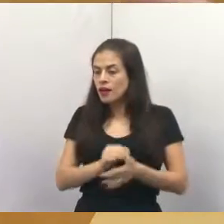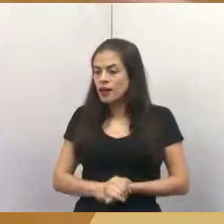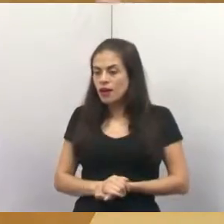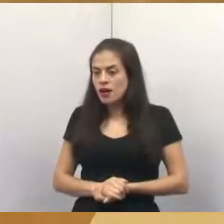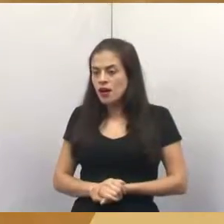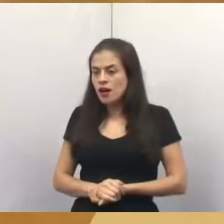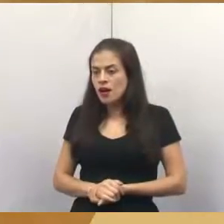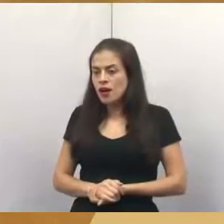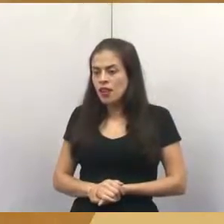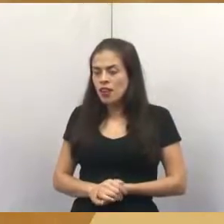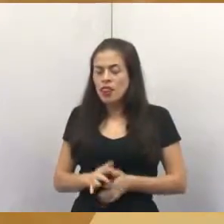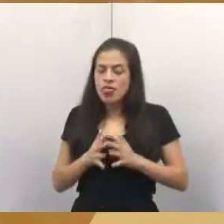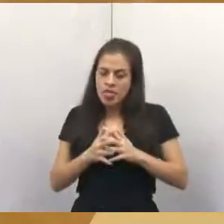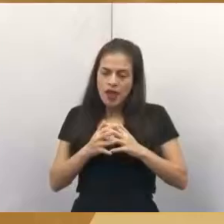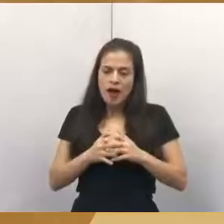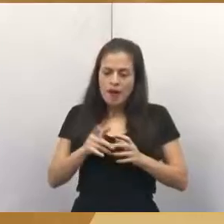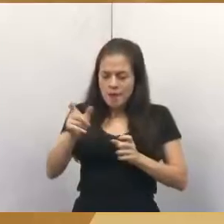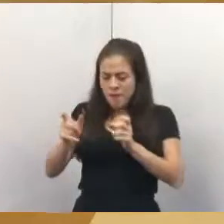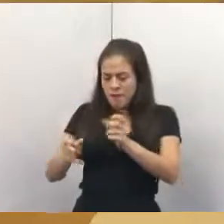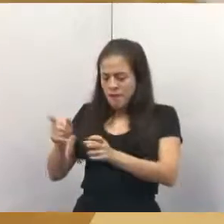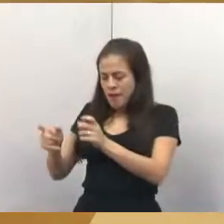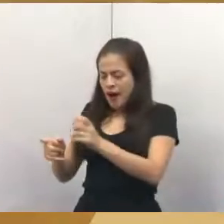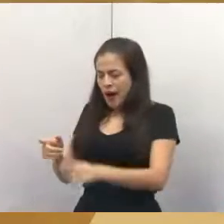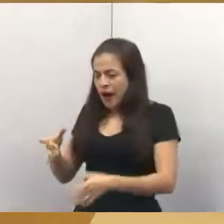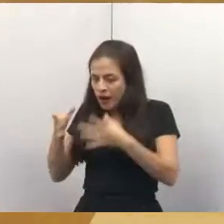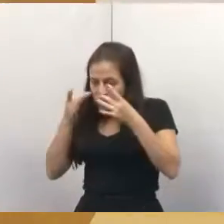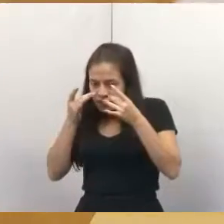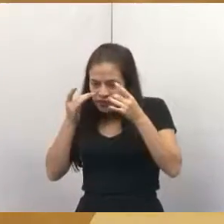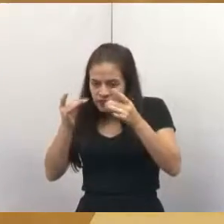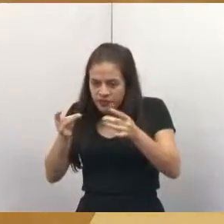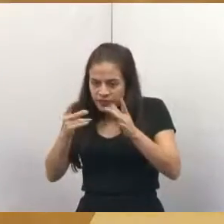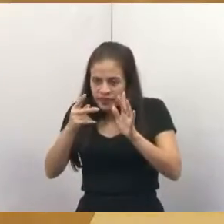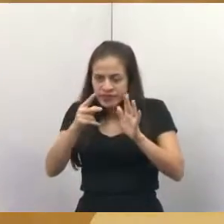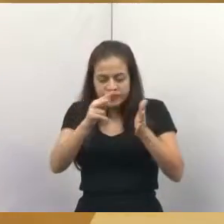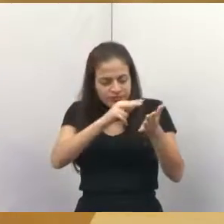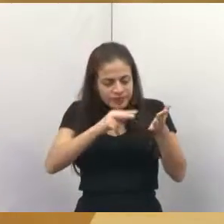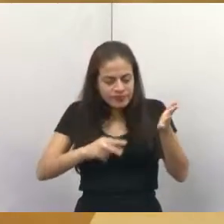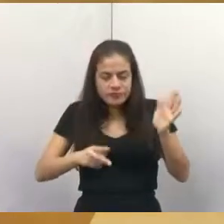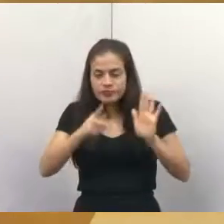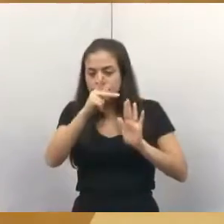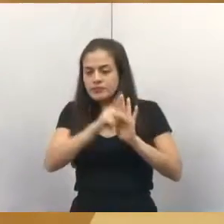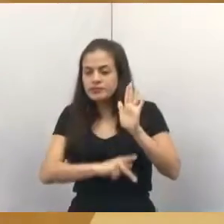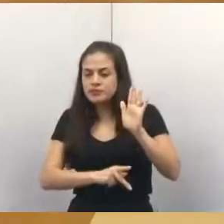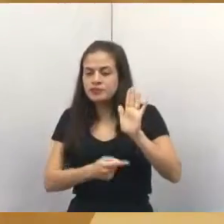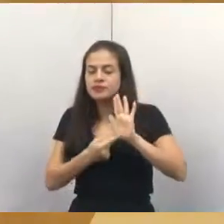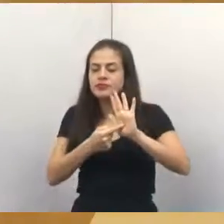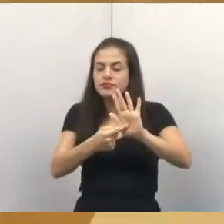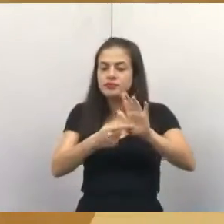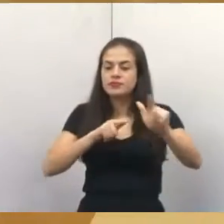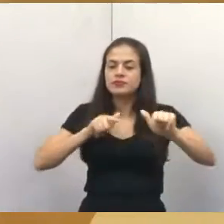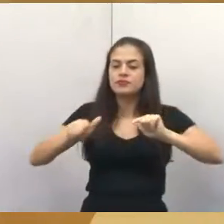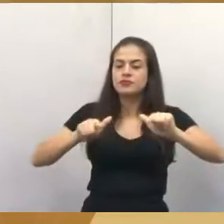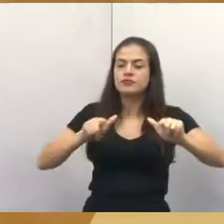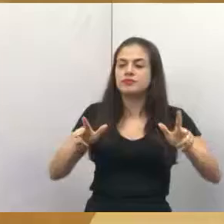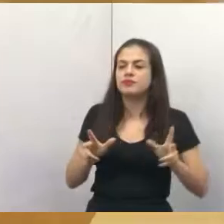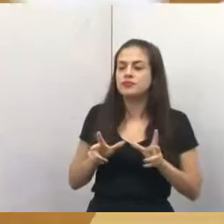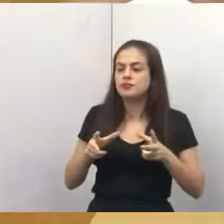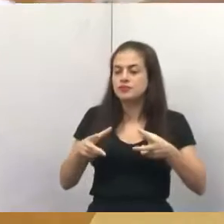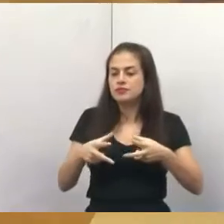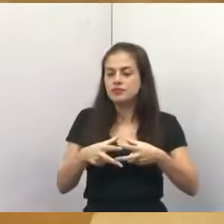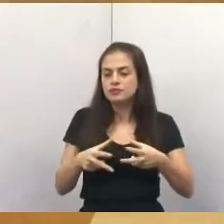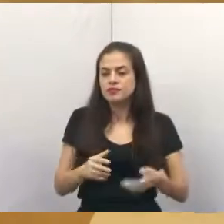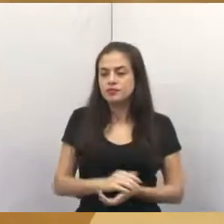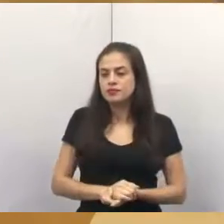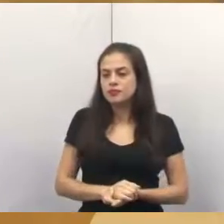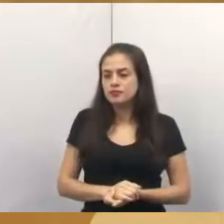Aí atrapalha também quem está querendo prestar atenção na leitura de um projeto, na apresentação do trabalho da casa. Aí fica